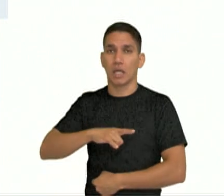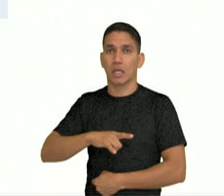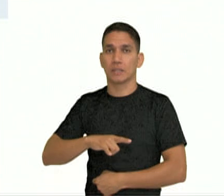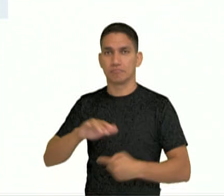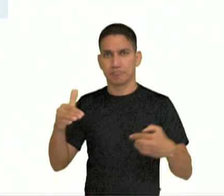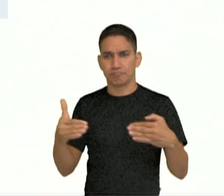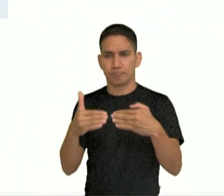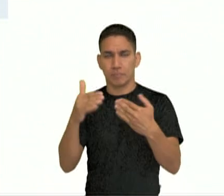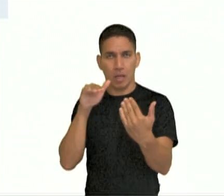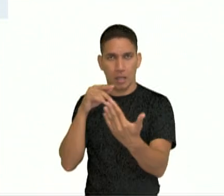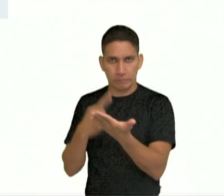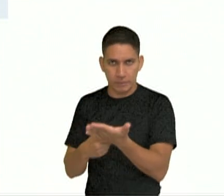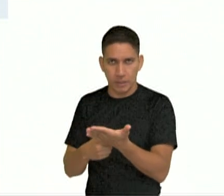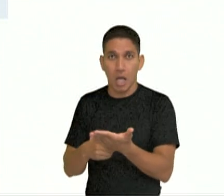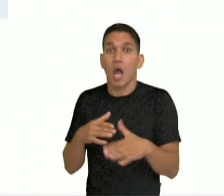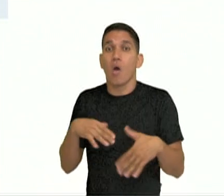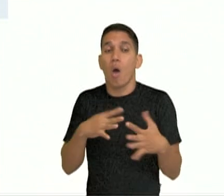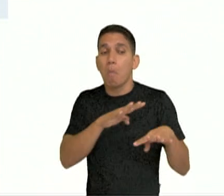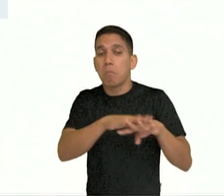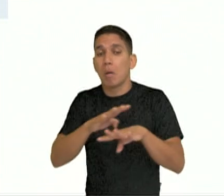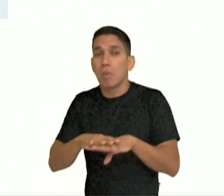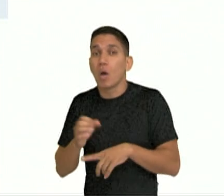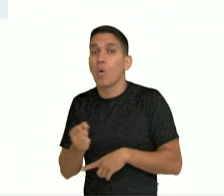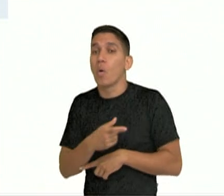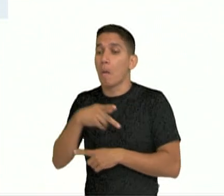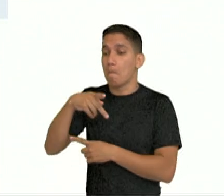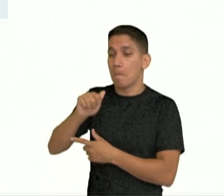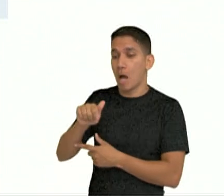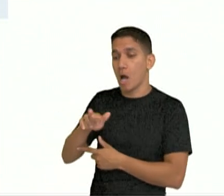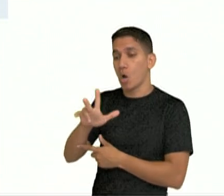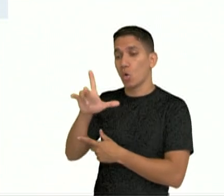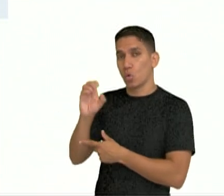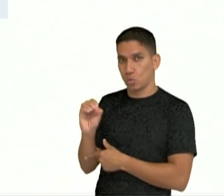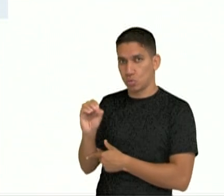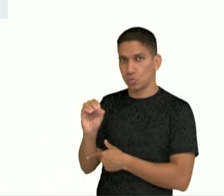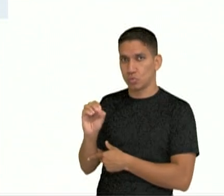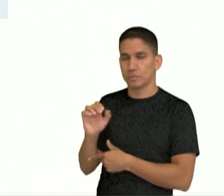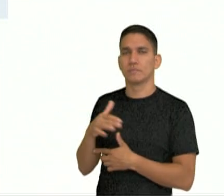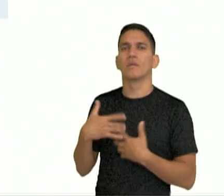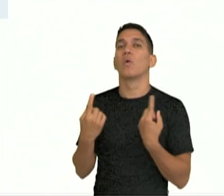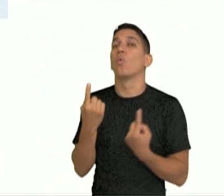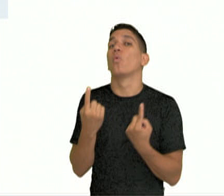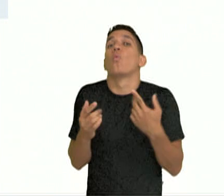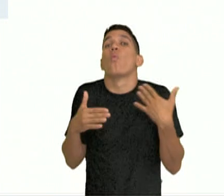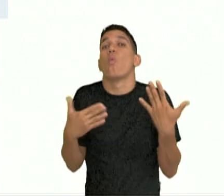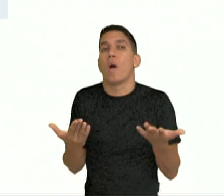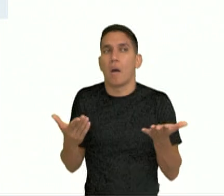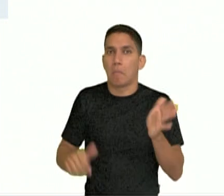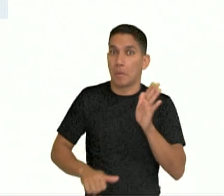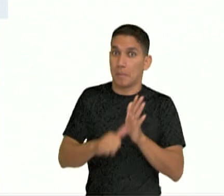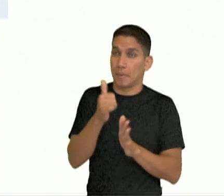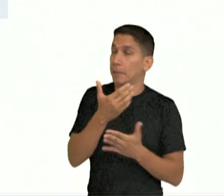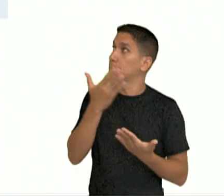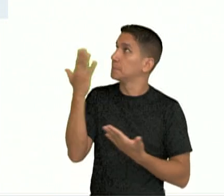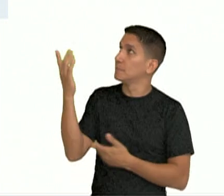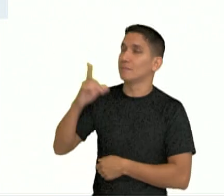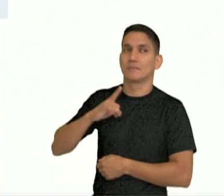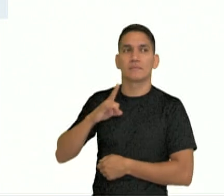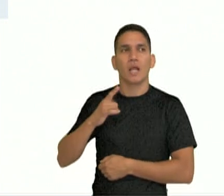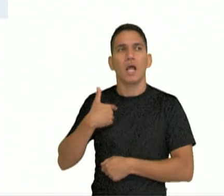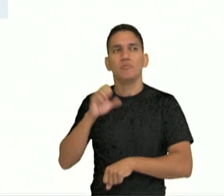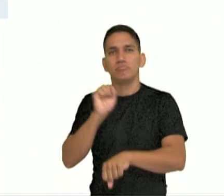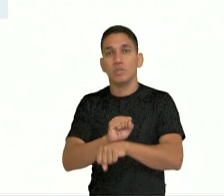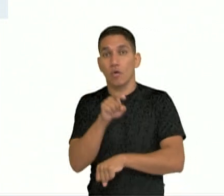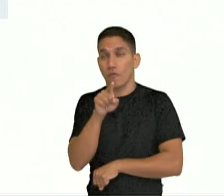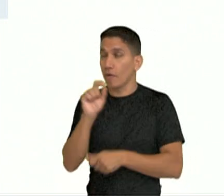Calcule primeiro a variância de Paulo. Então, eu quero saber qual dos dois que vai ter a maior variância. Mas primeiro, nesse exercício, vou dar um tempinho para vocês